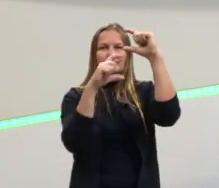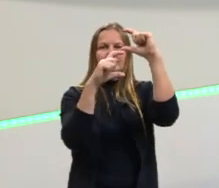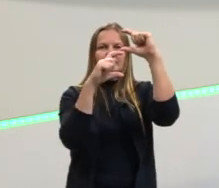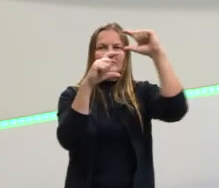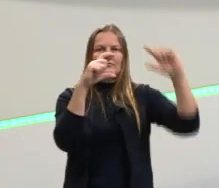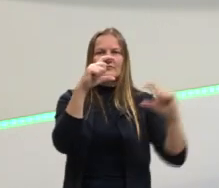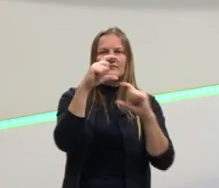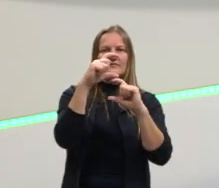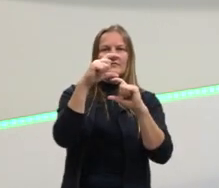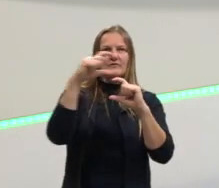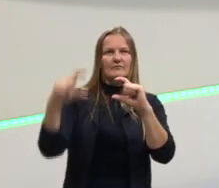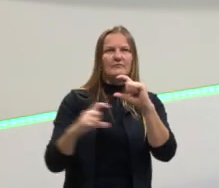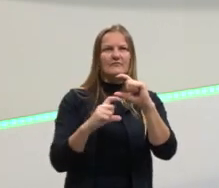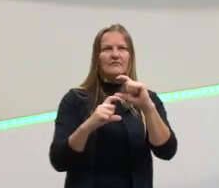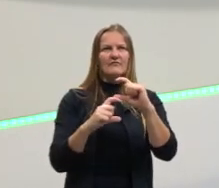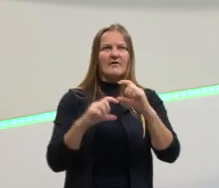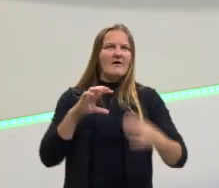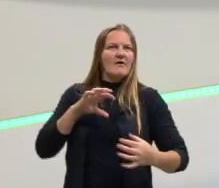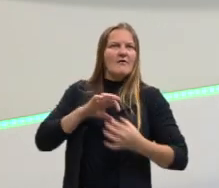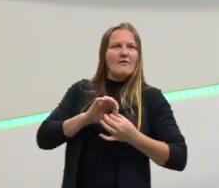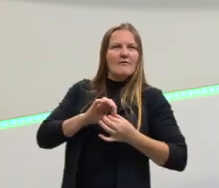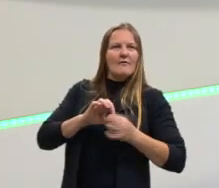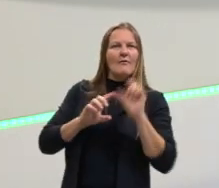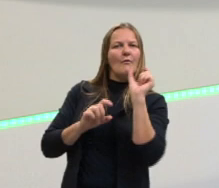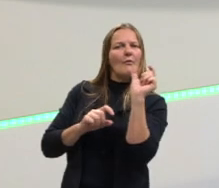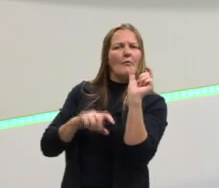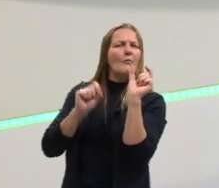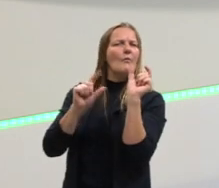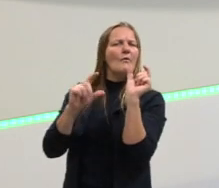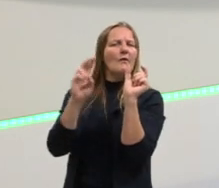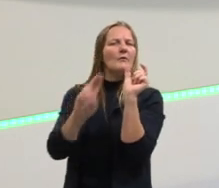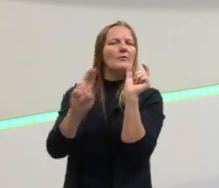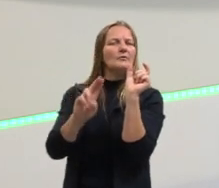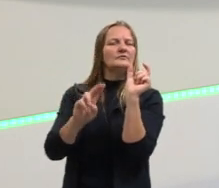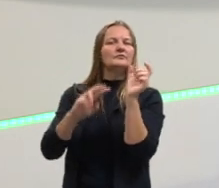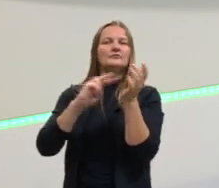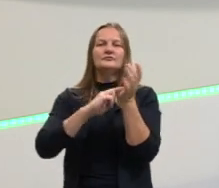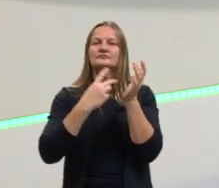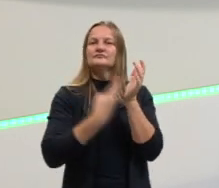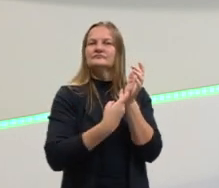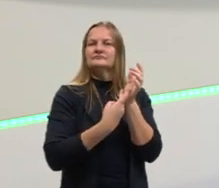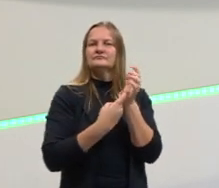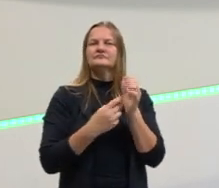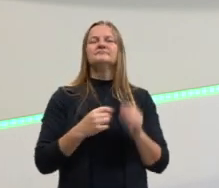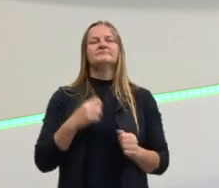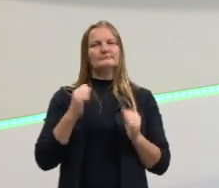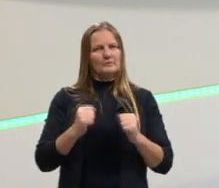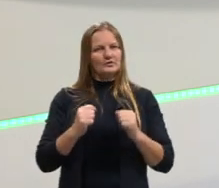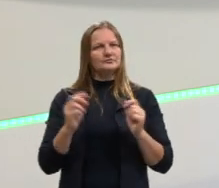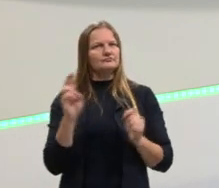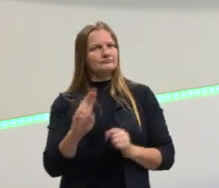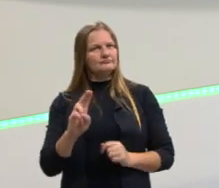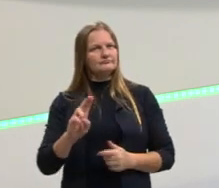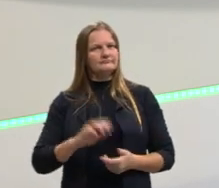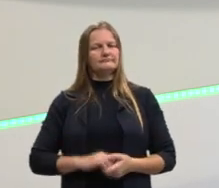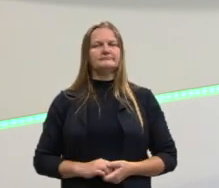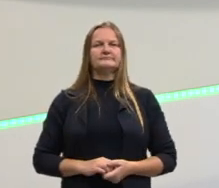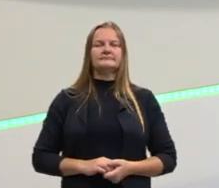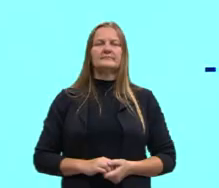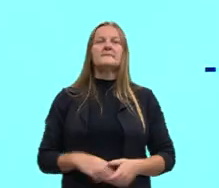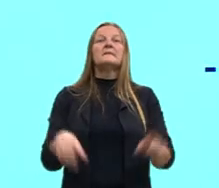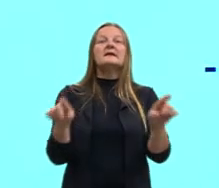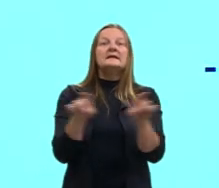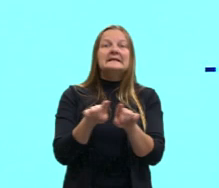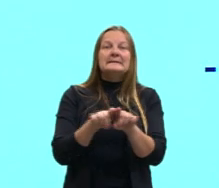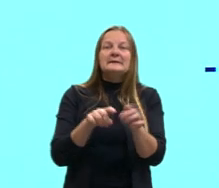se essas palavras podem quais são que tem o mesmo significado que podem aparecer ali Oi e